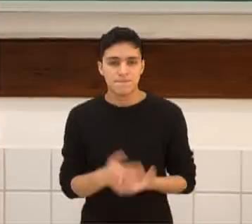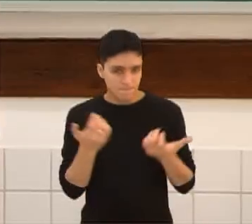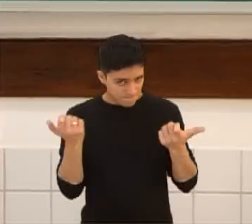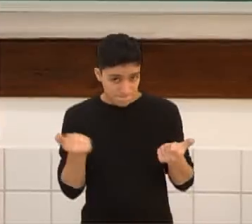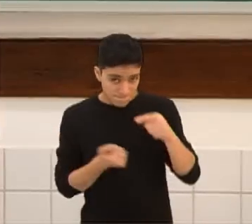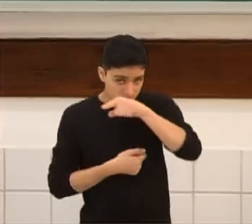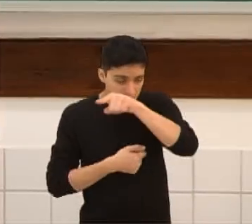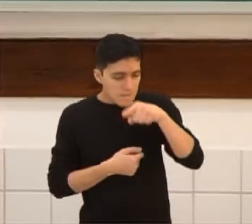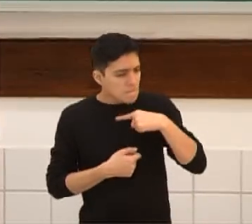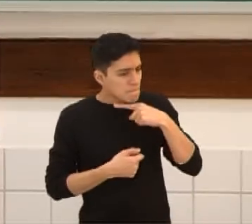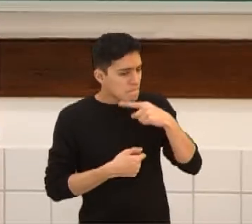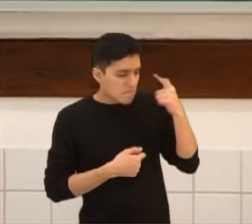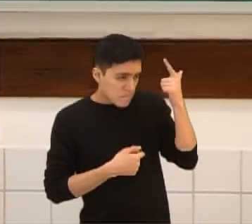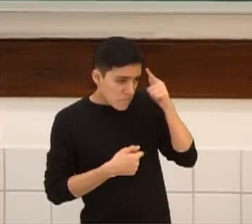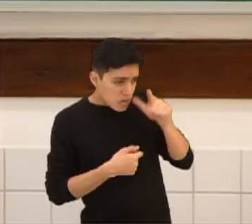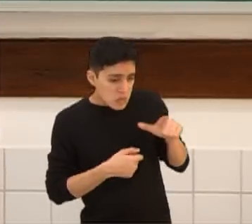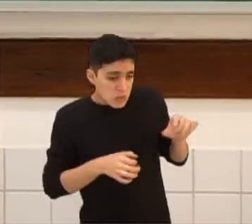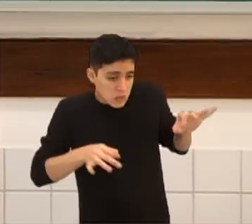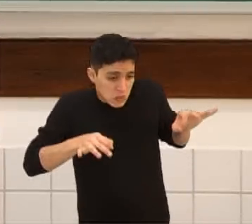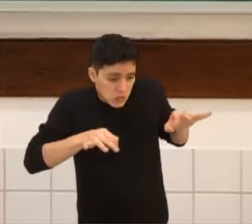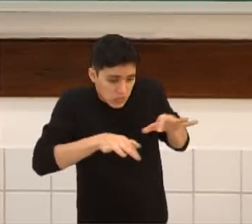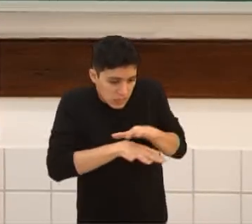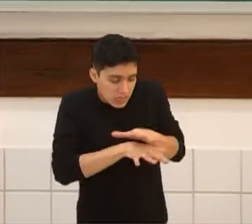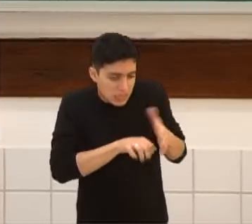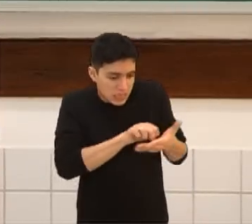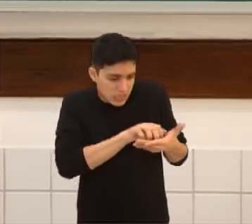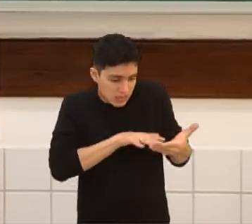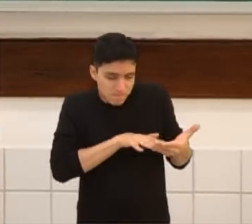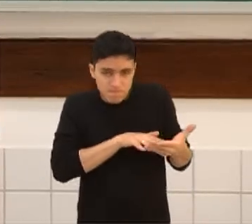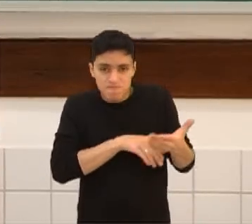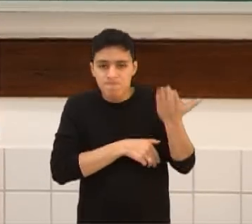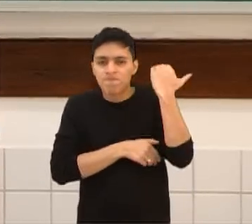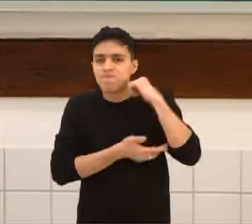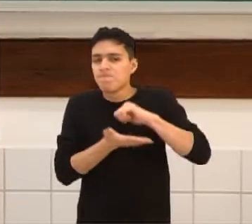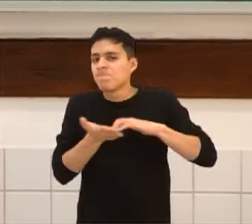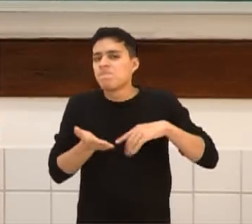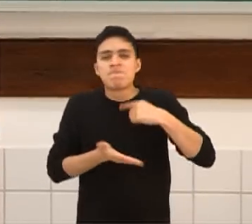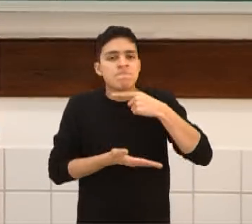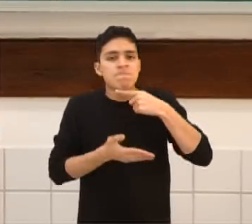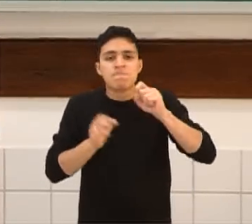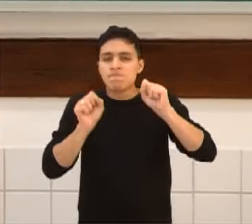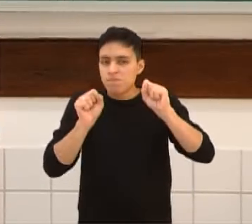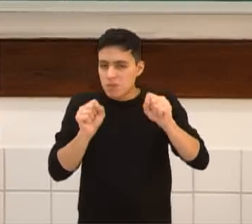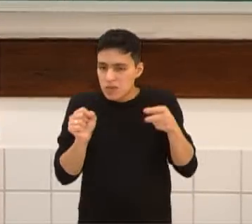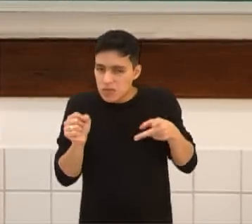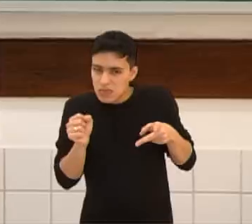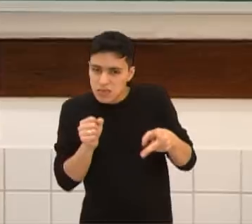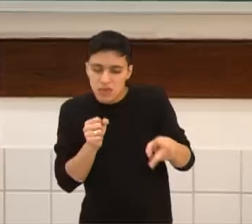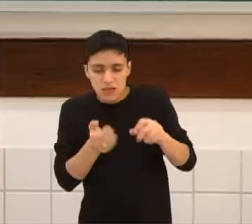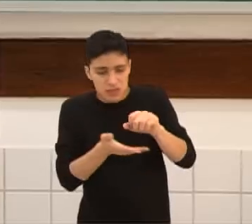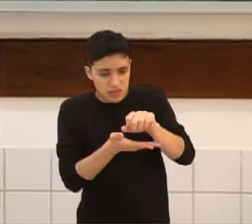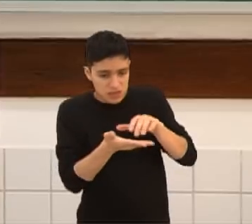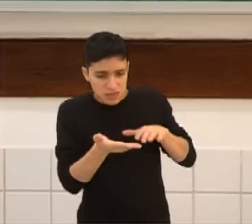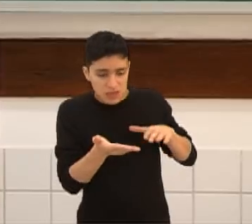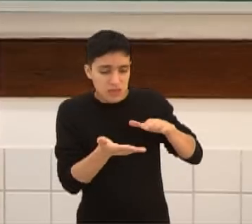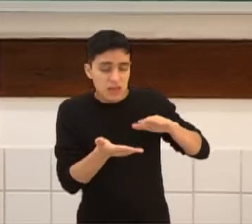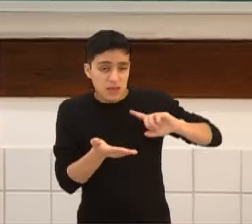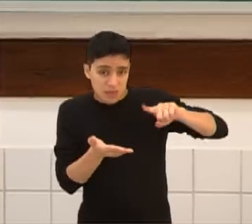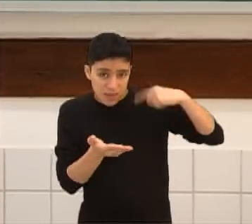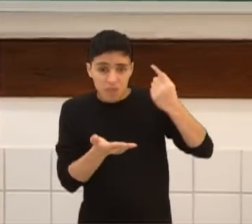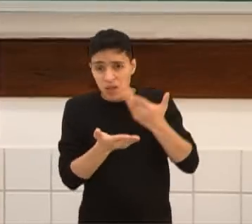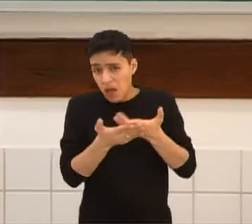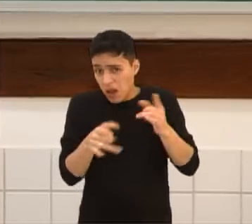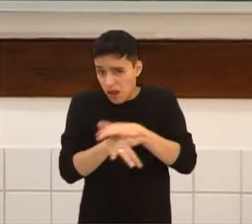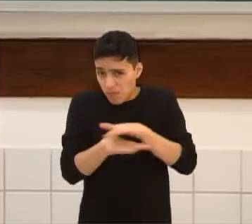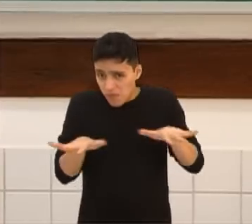Caso você não tenha conseguido concluir a resolução dessa atividade ou da atividade anterior, você pode dar continuidade a elas após o término da nossa